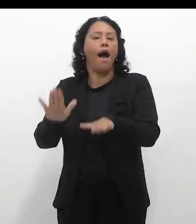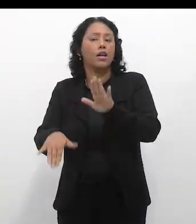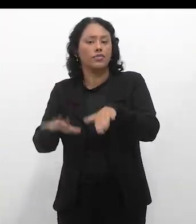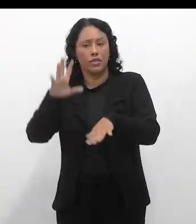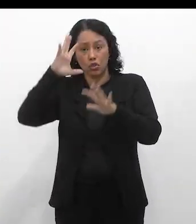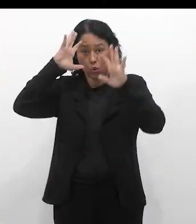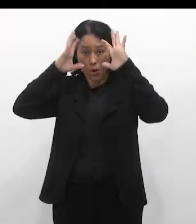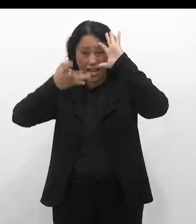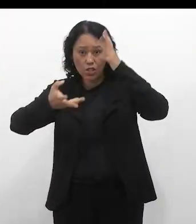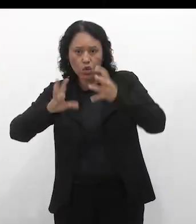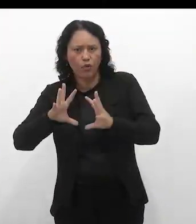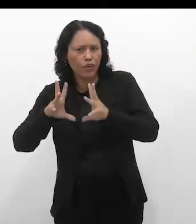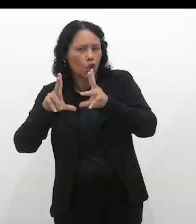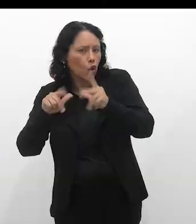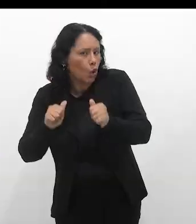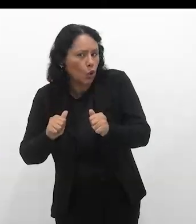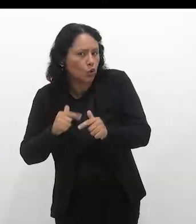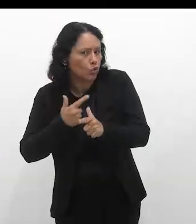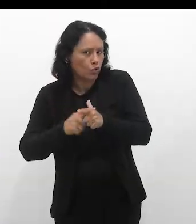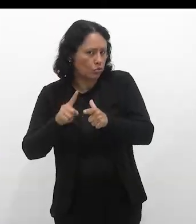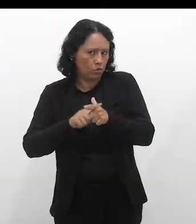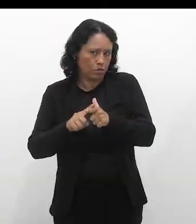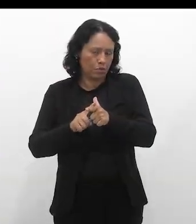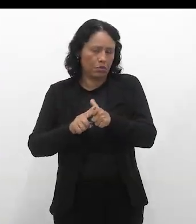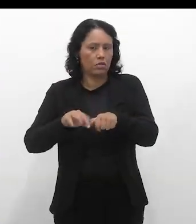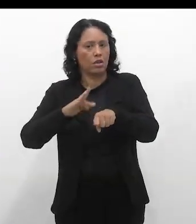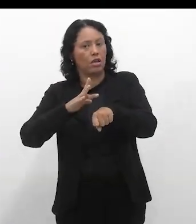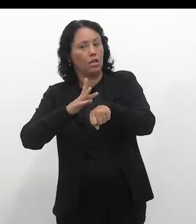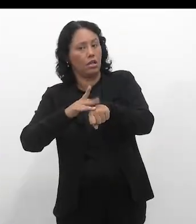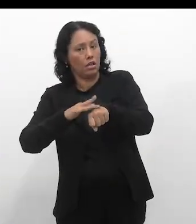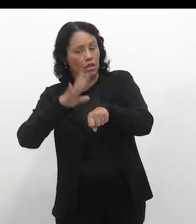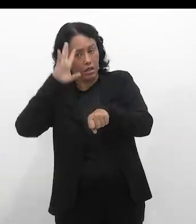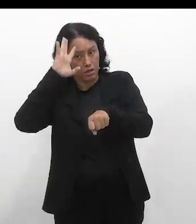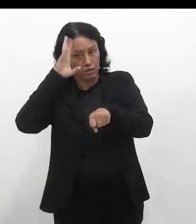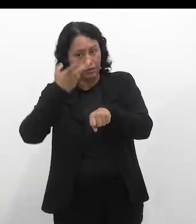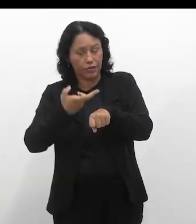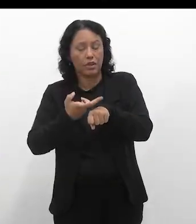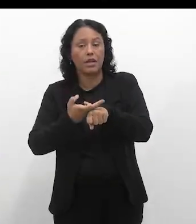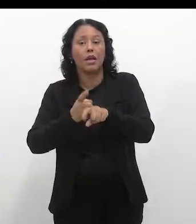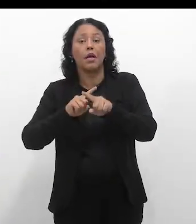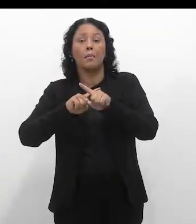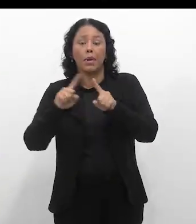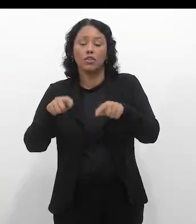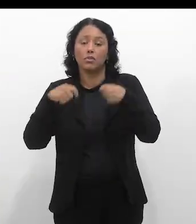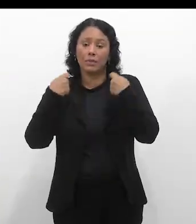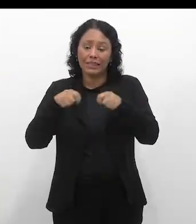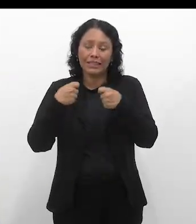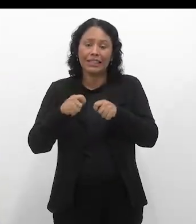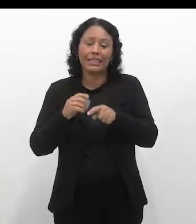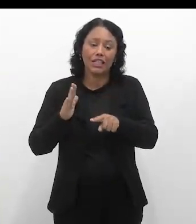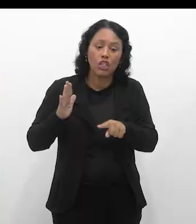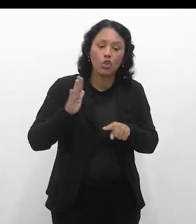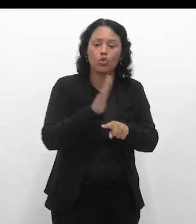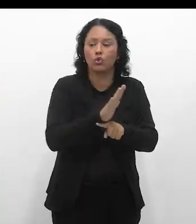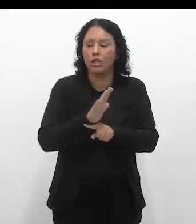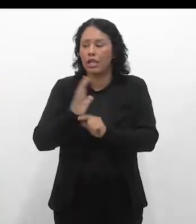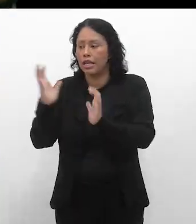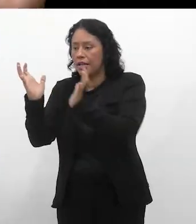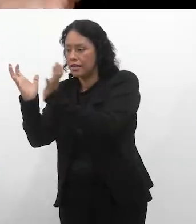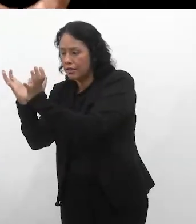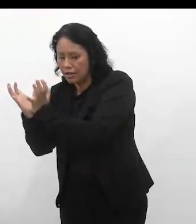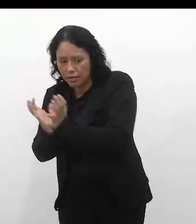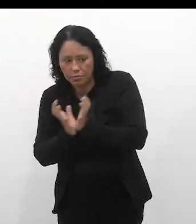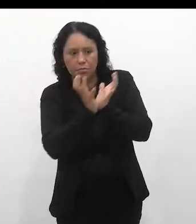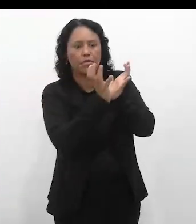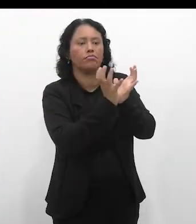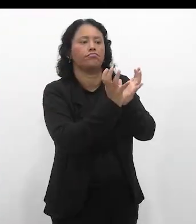paciente. Ela às vezes, não resolve todos os problemas, ou ela resolve a doença, mas você tem que tratar o estrago. E aí que